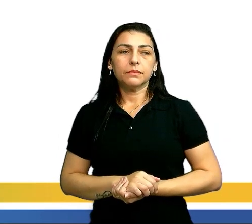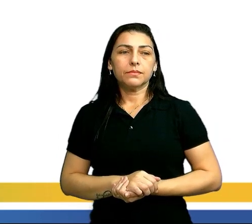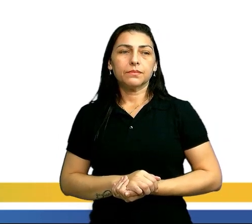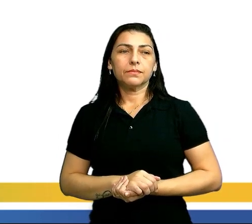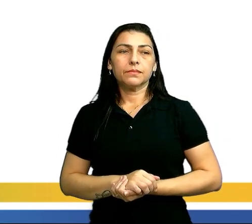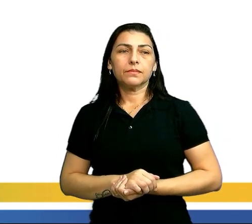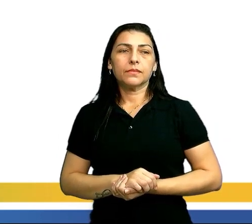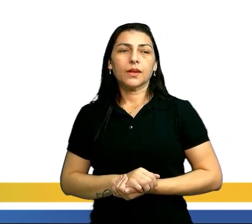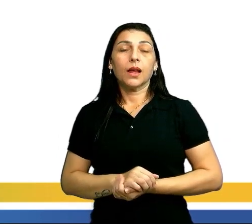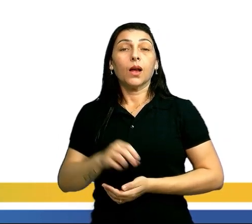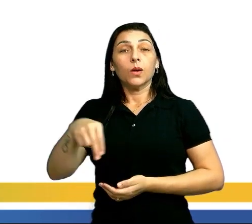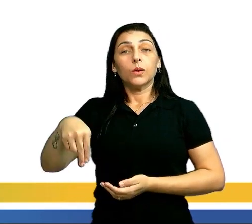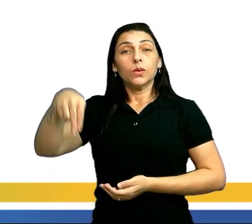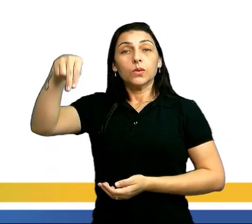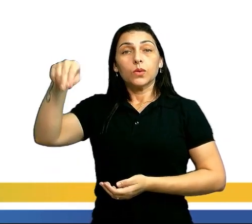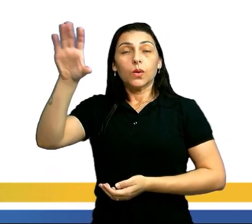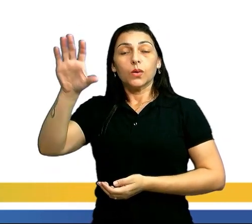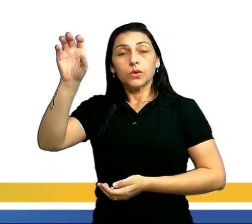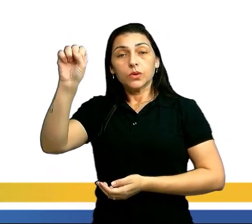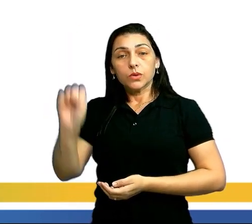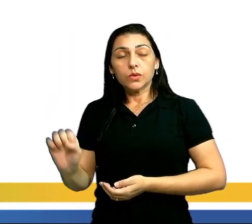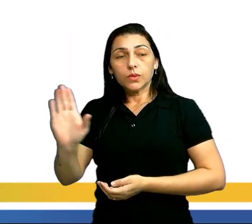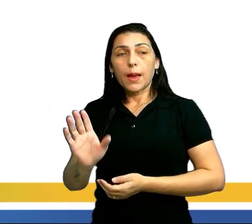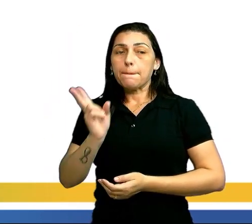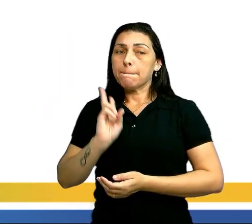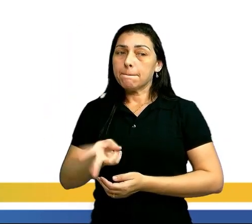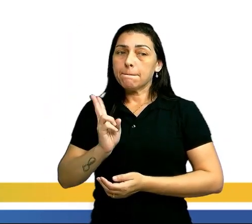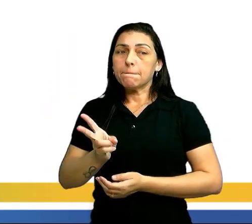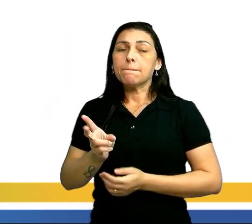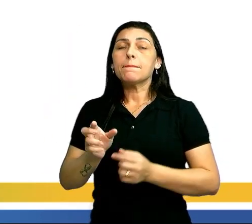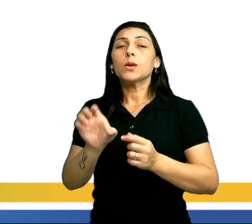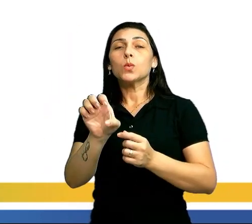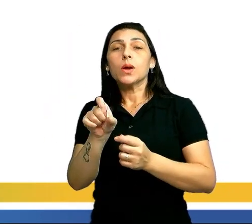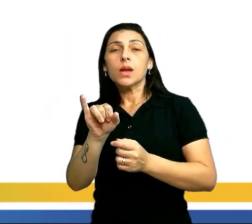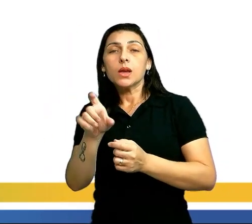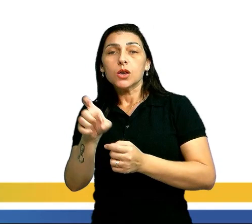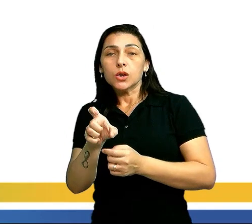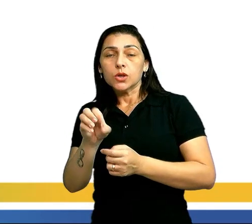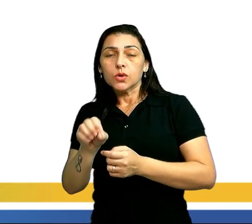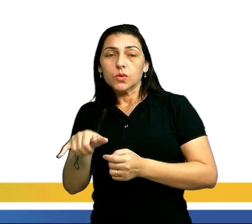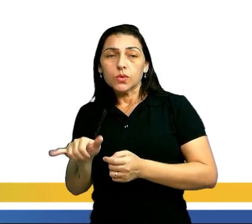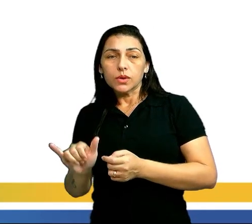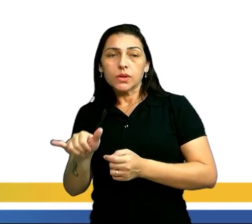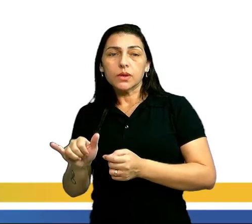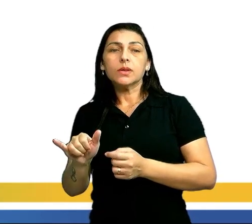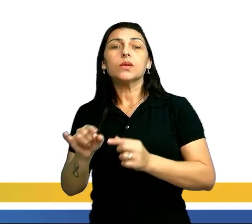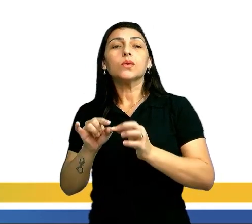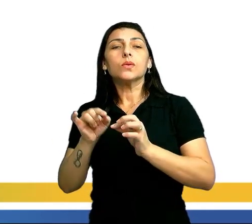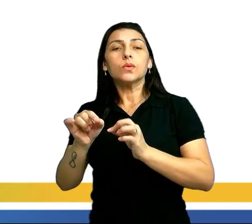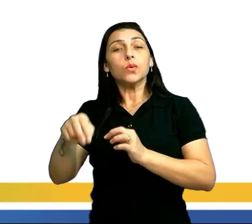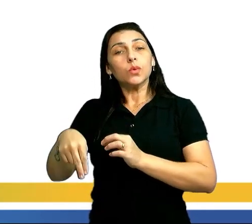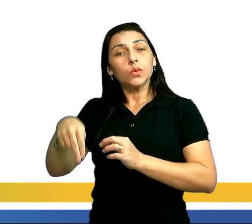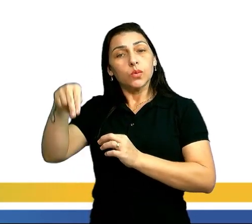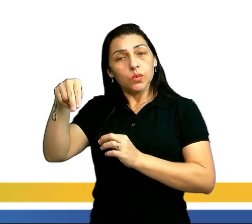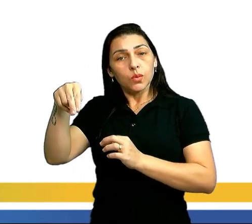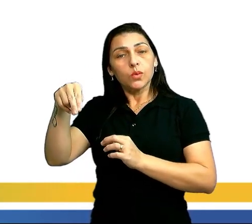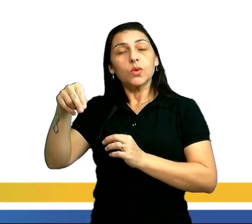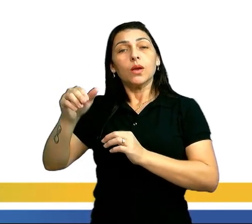A direção norte-sul é a mesma do eixo Y, sendo que o sentido norte é o sentido